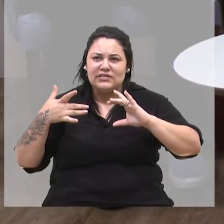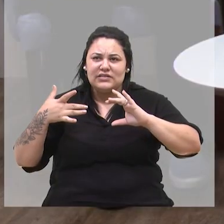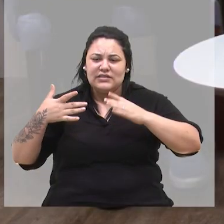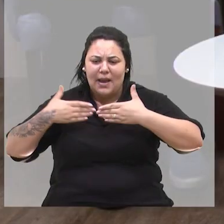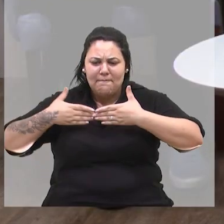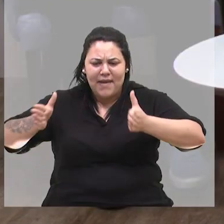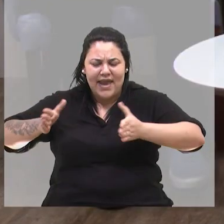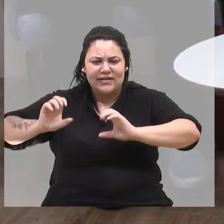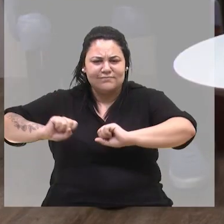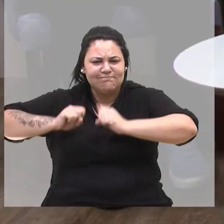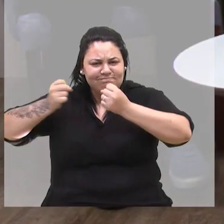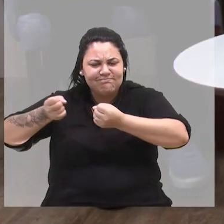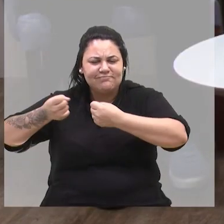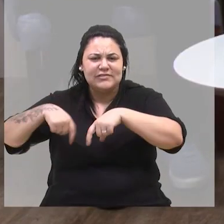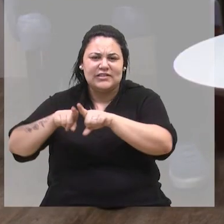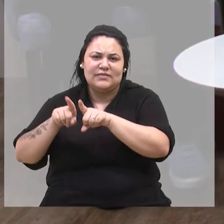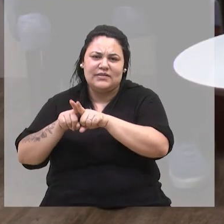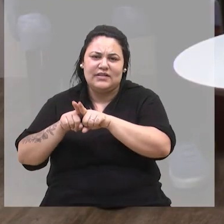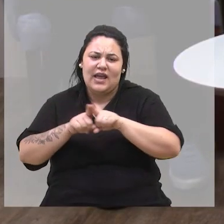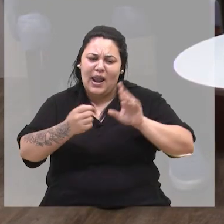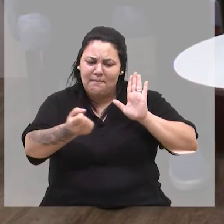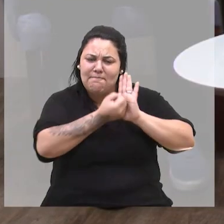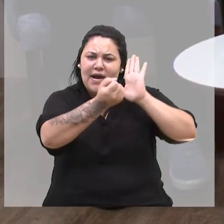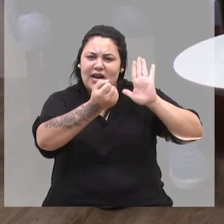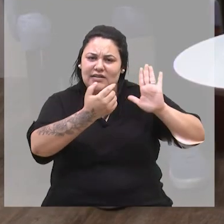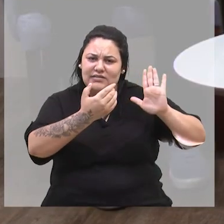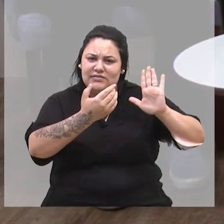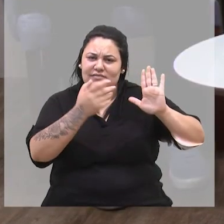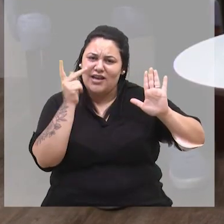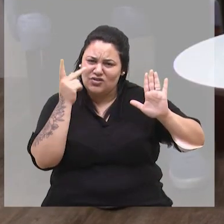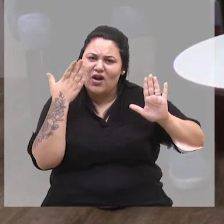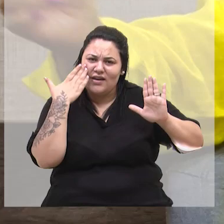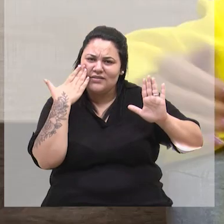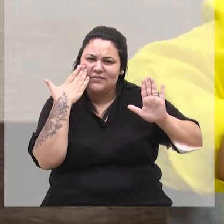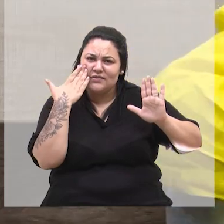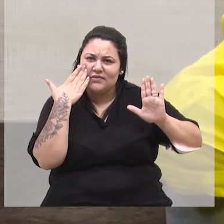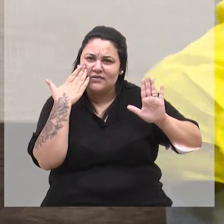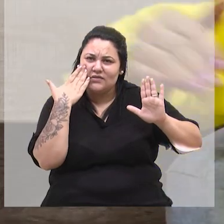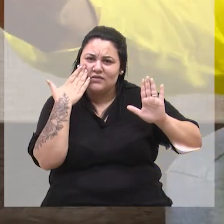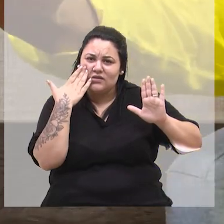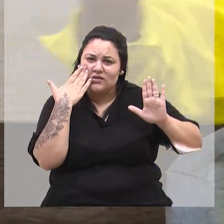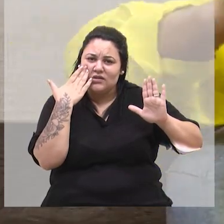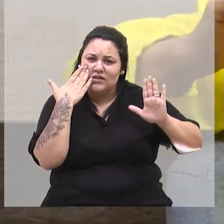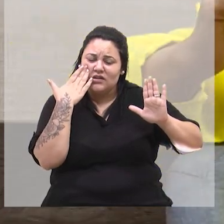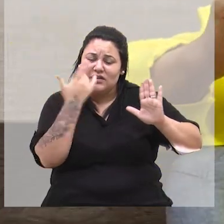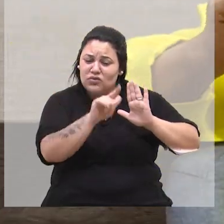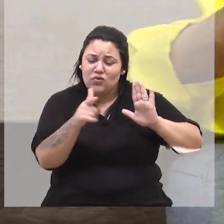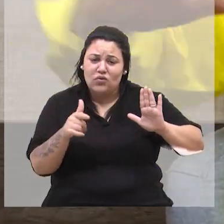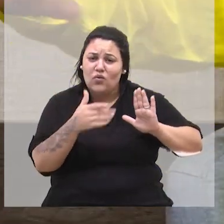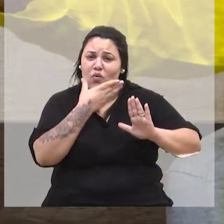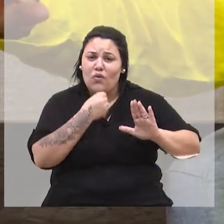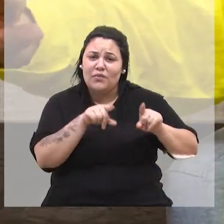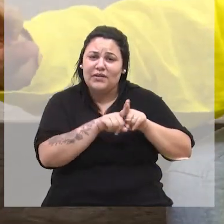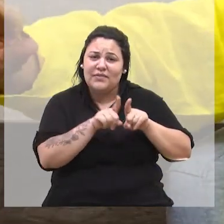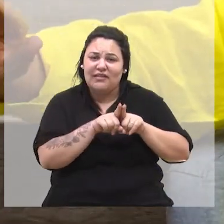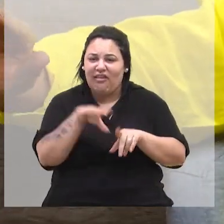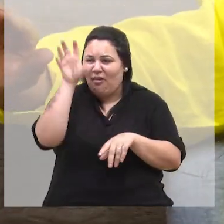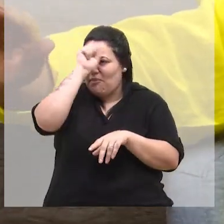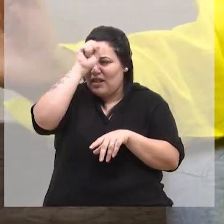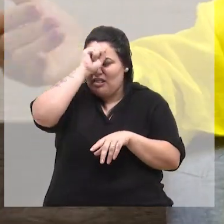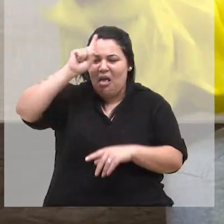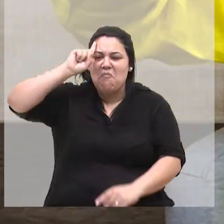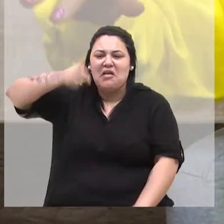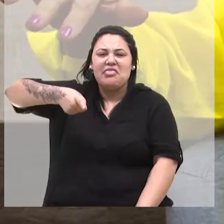que ela fica meio que marcando a minha história, marcando a sua história, marcando a história dos homens que aprenderam a